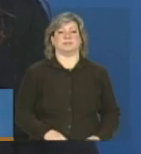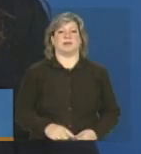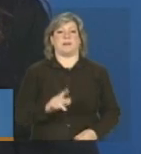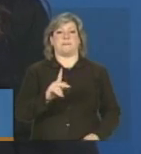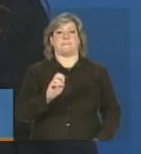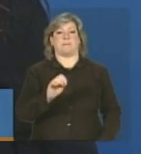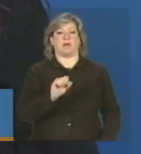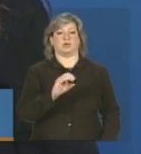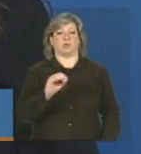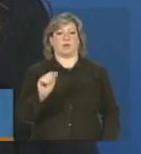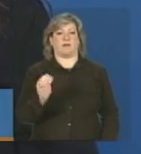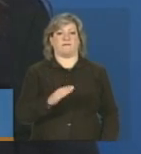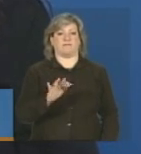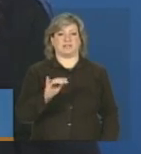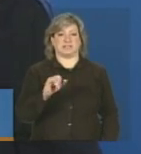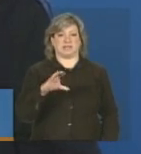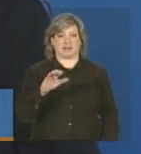Física.